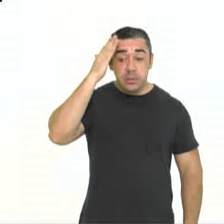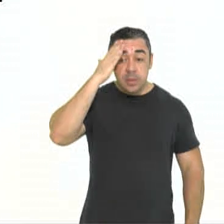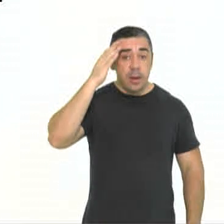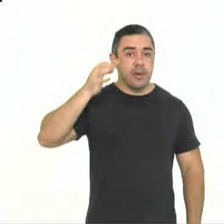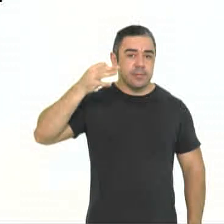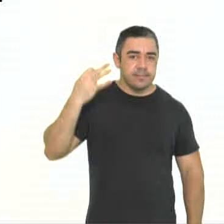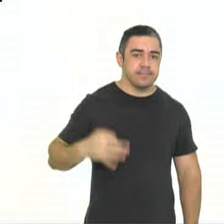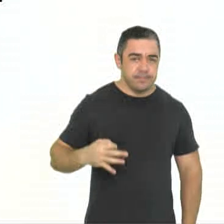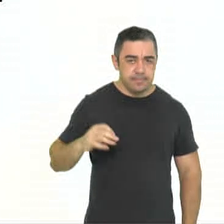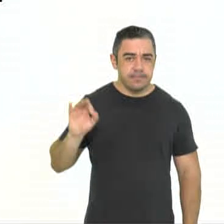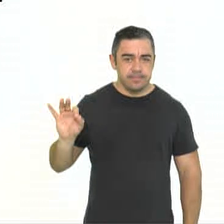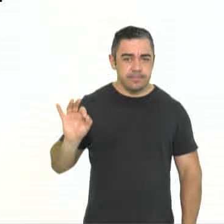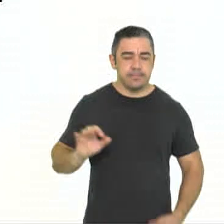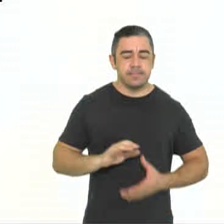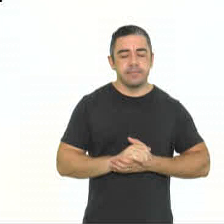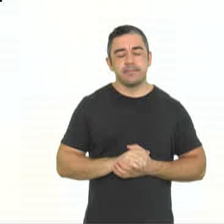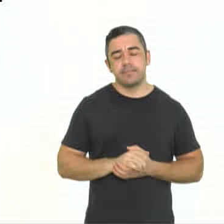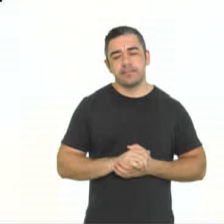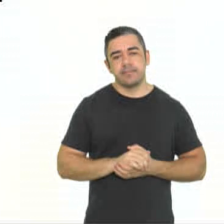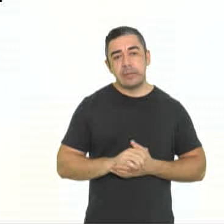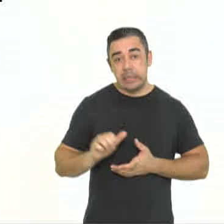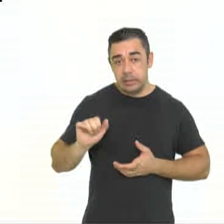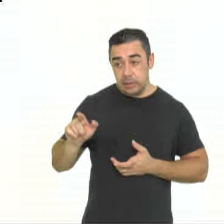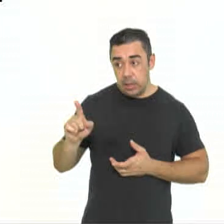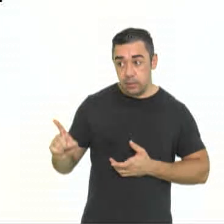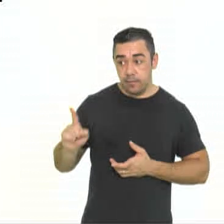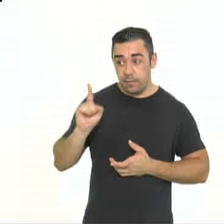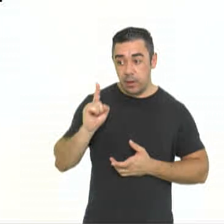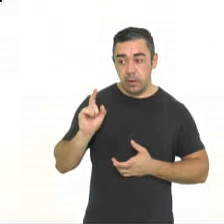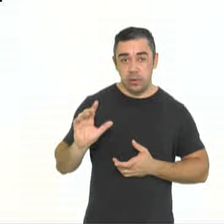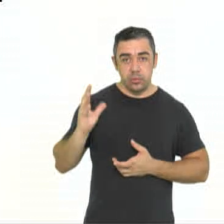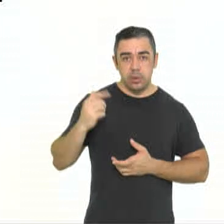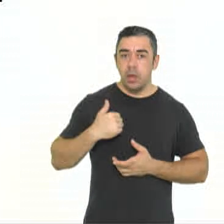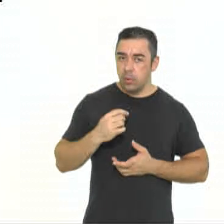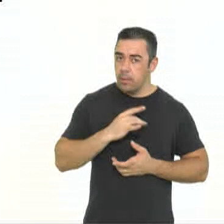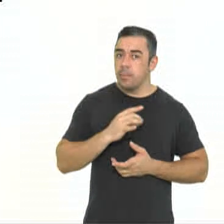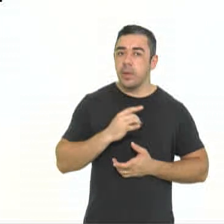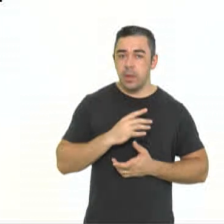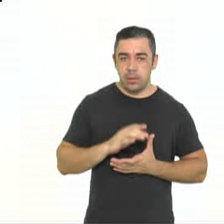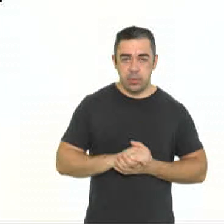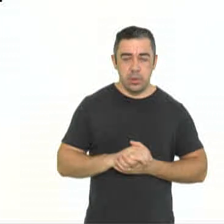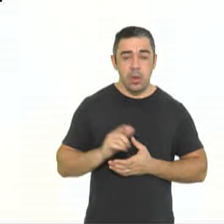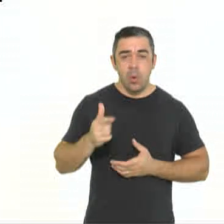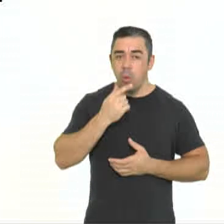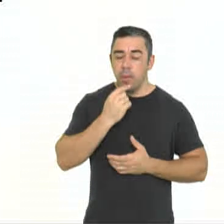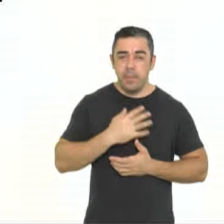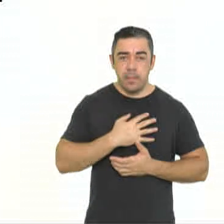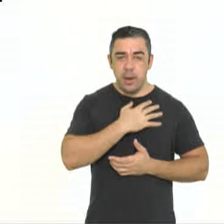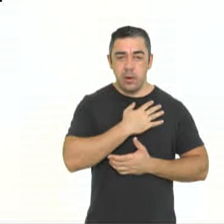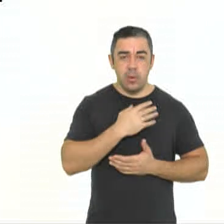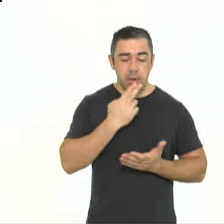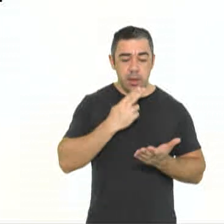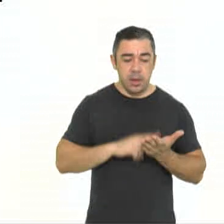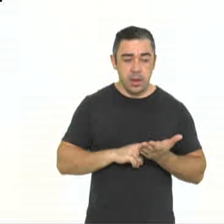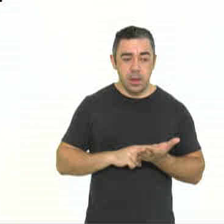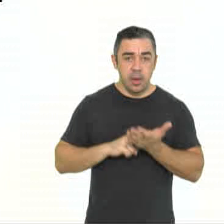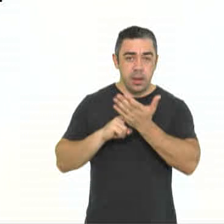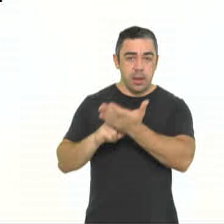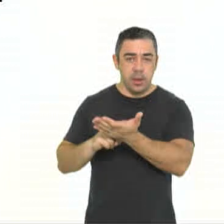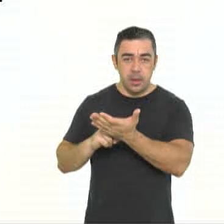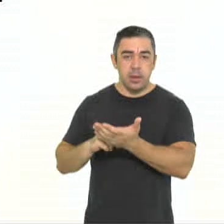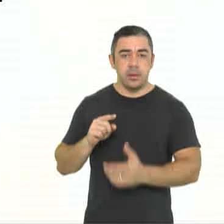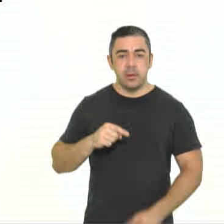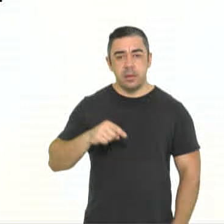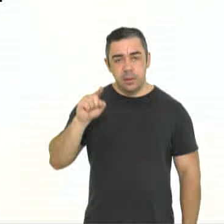tal patuá malaio. E esse meu temor foi grande, quando o doce barão me mandou com uma carta ao Visconde de